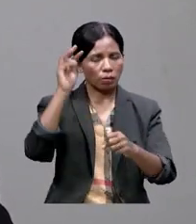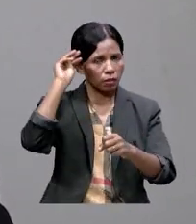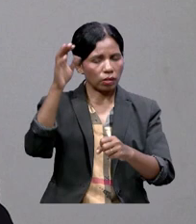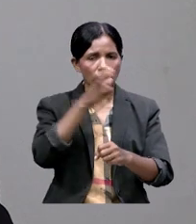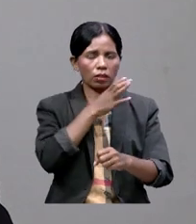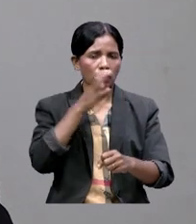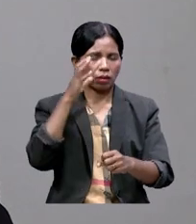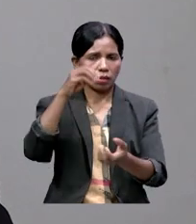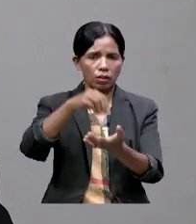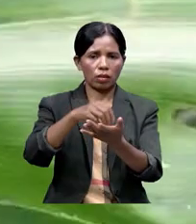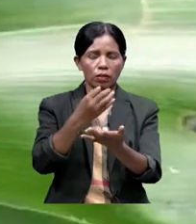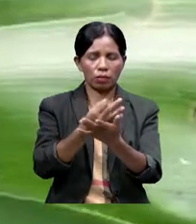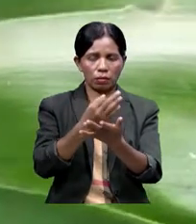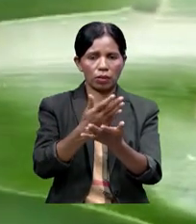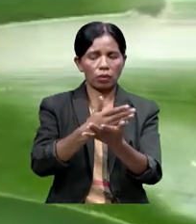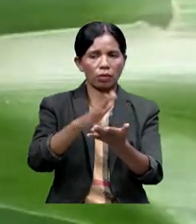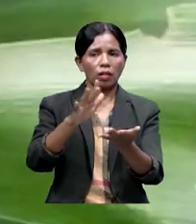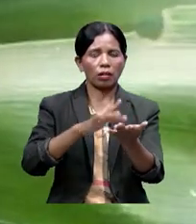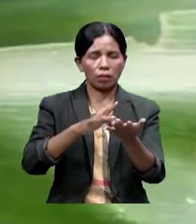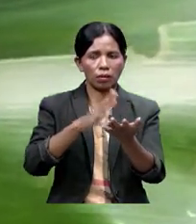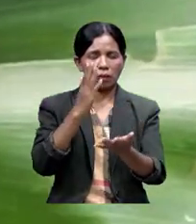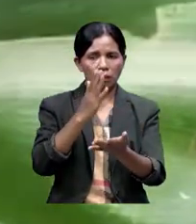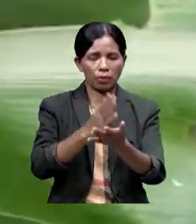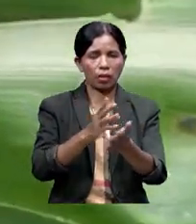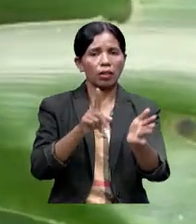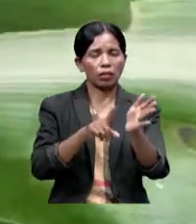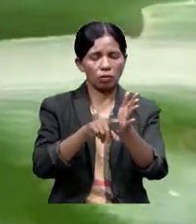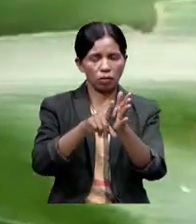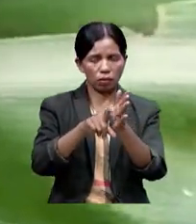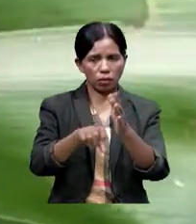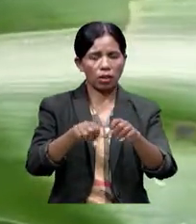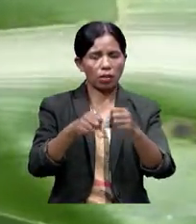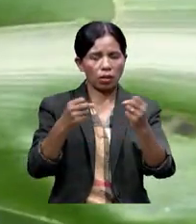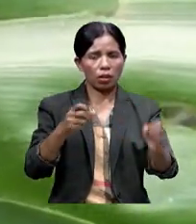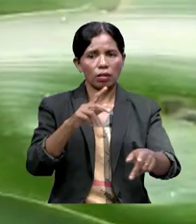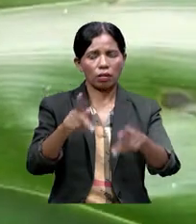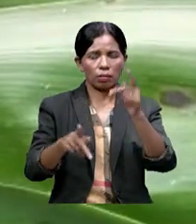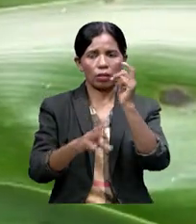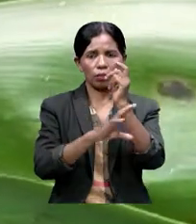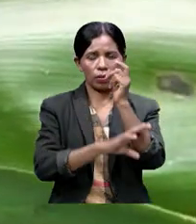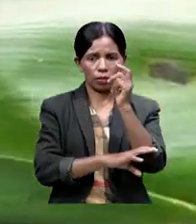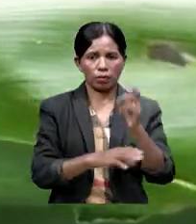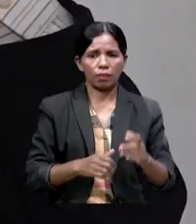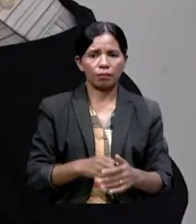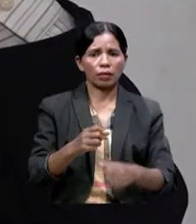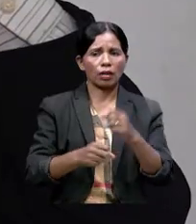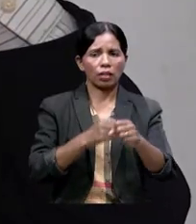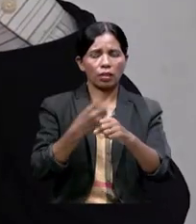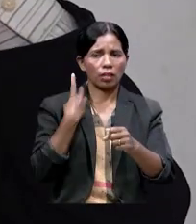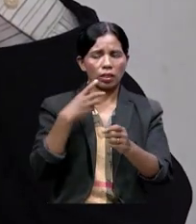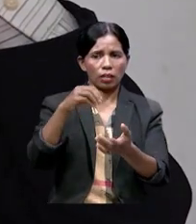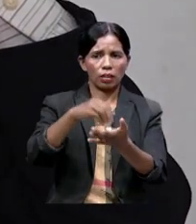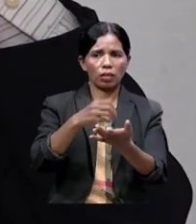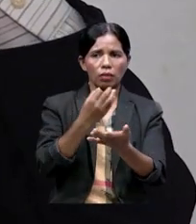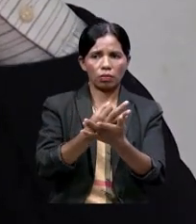Agricultura, prevê orçamento de risos ai moro, catu prevê ne peste, ne be estraga, comunidade ne a plantação. Tá, Caratinan, né, ita sempre tau,